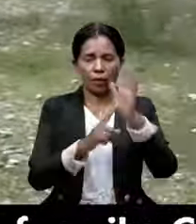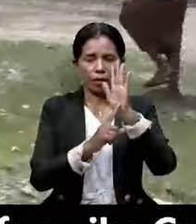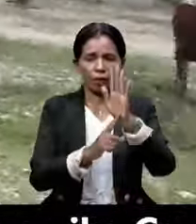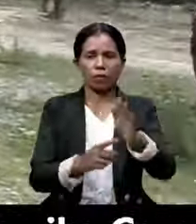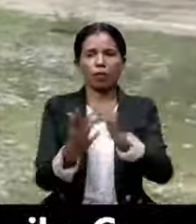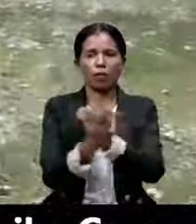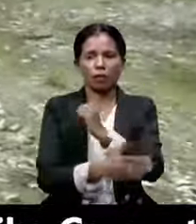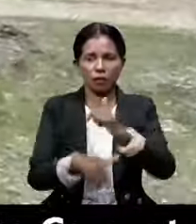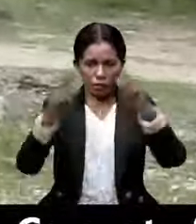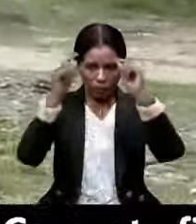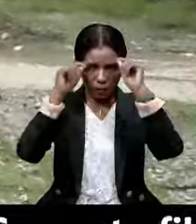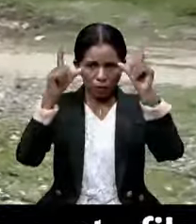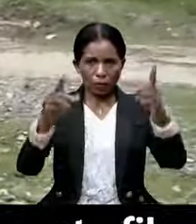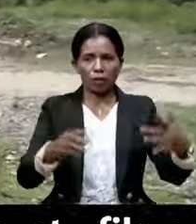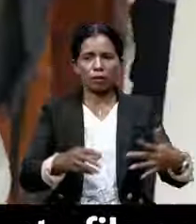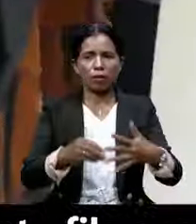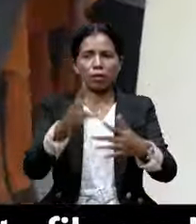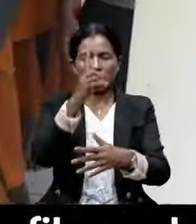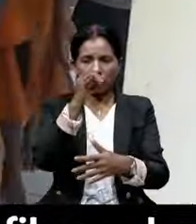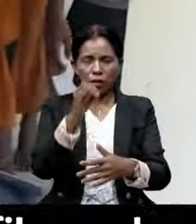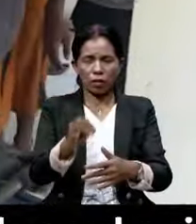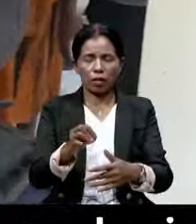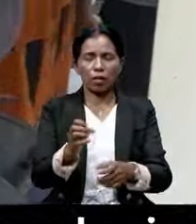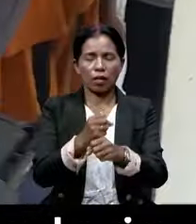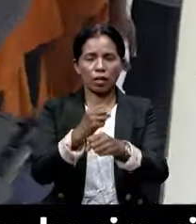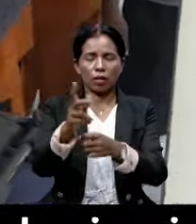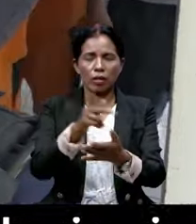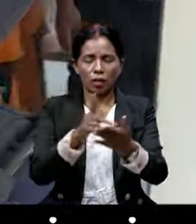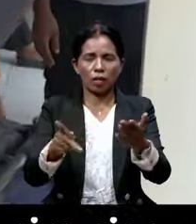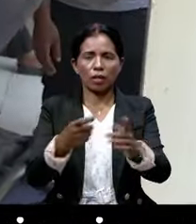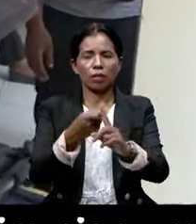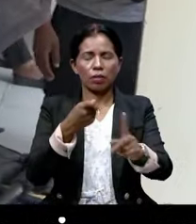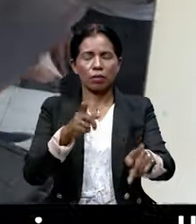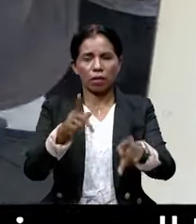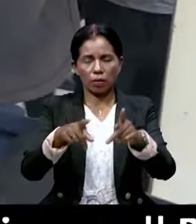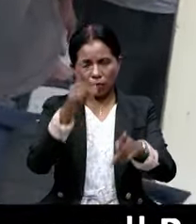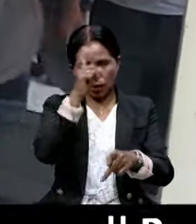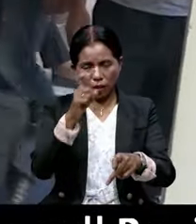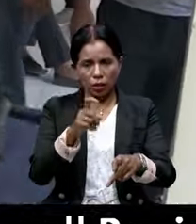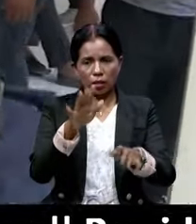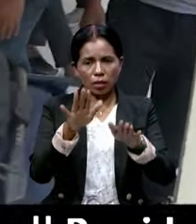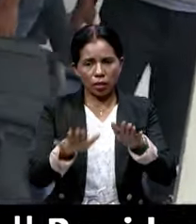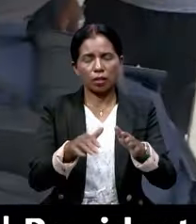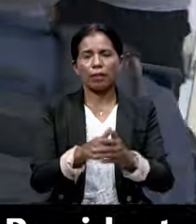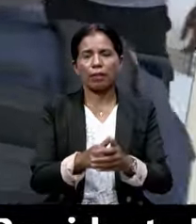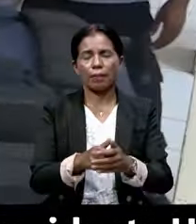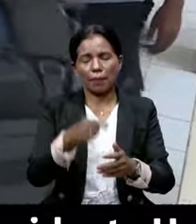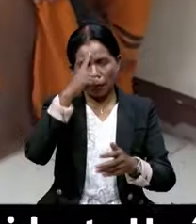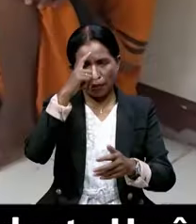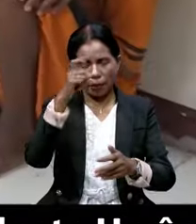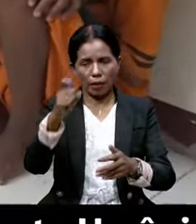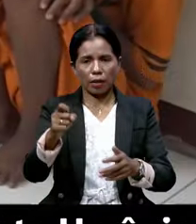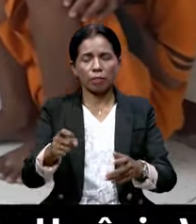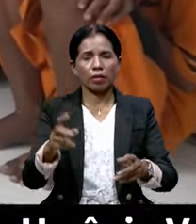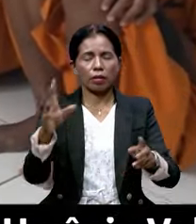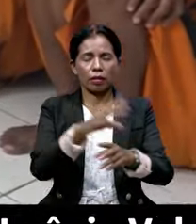ia nação Timor-Leste, liu-liu ia capital dili, ma crime nebe halo usi minoridade sira. Crime ne acontece, tamba ia fatores